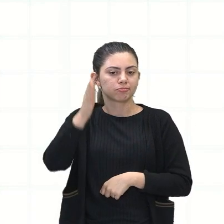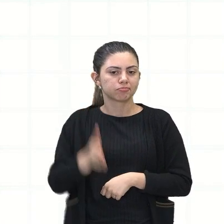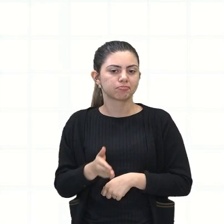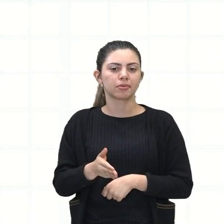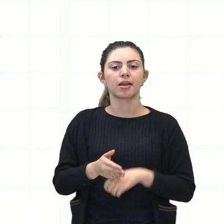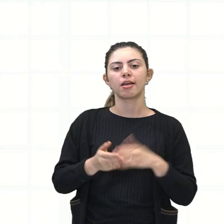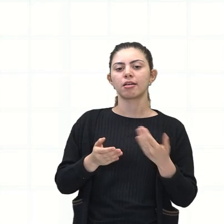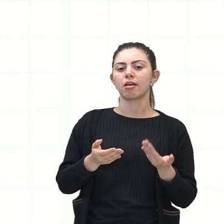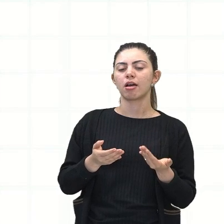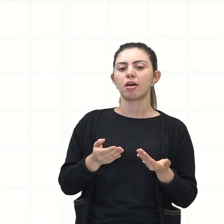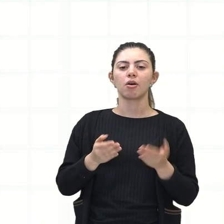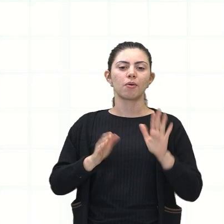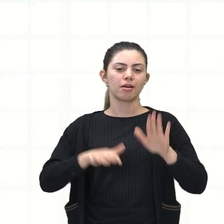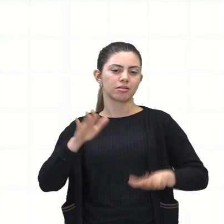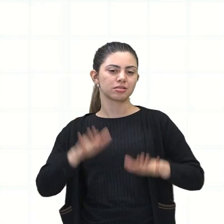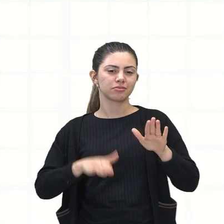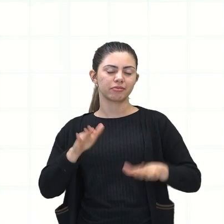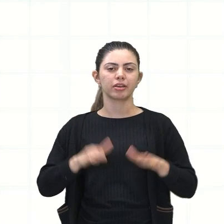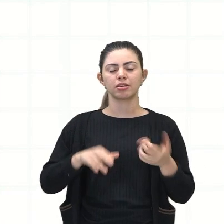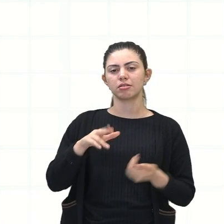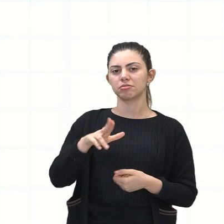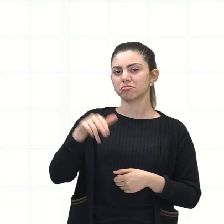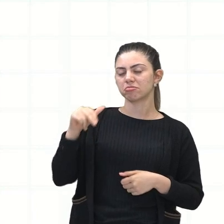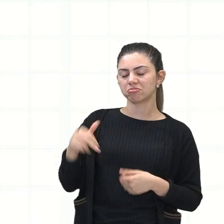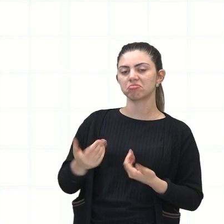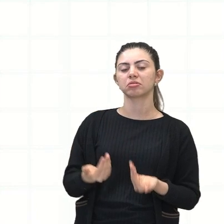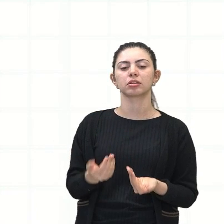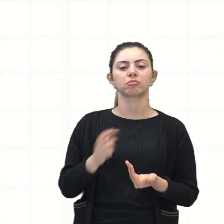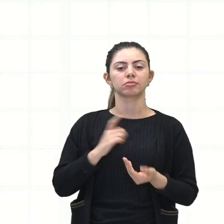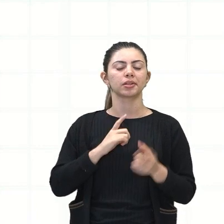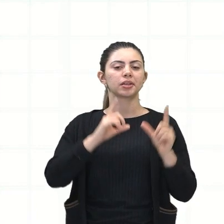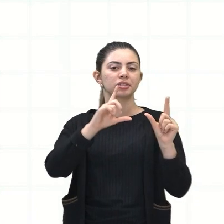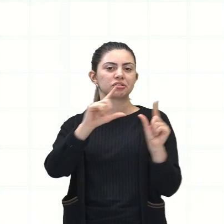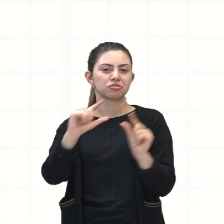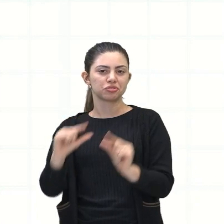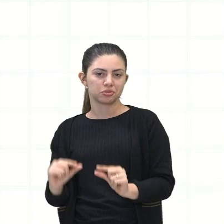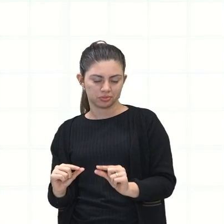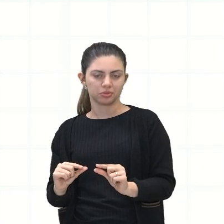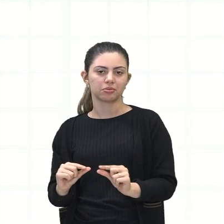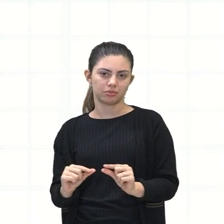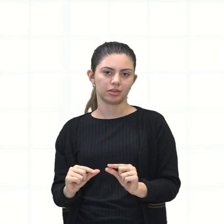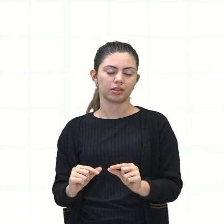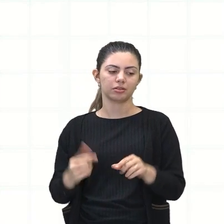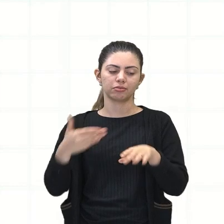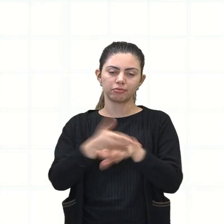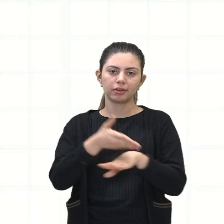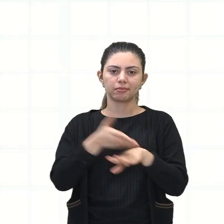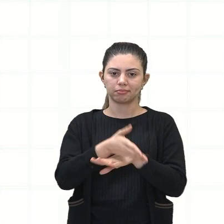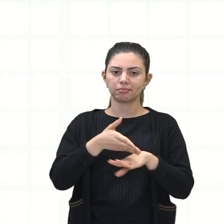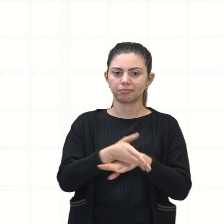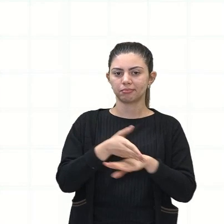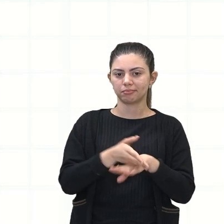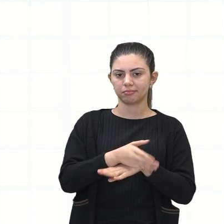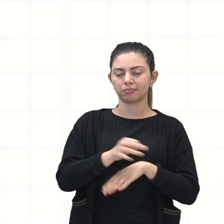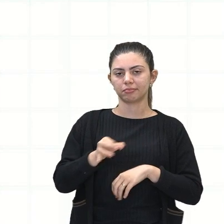raramente e nunca. Vai diminuindo aí a ideia de frequência, né, que o advérbio